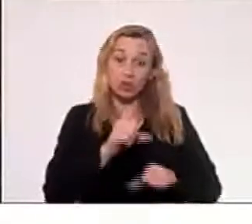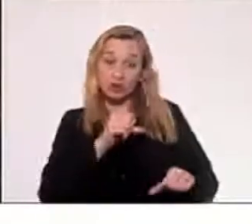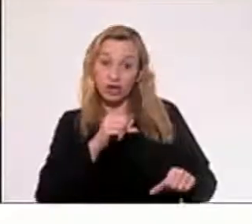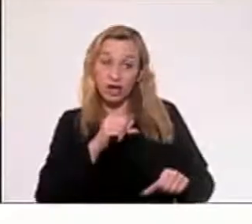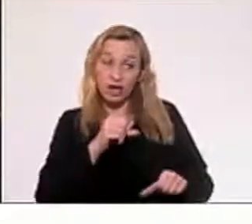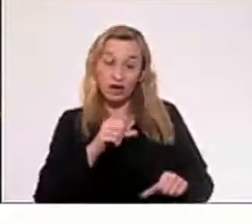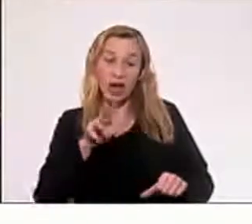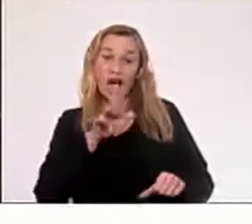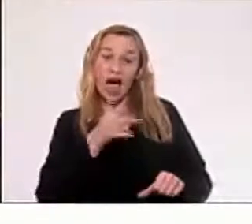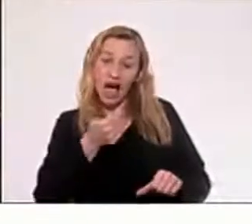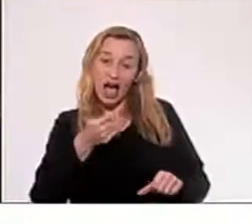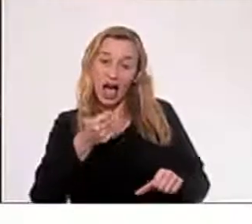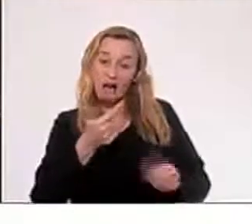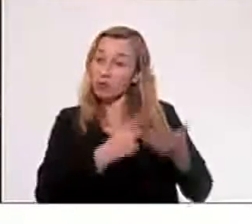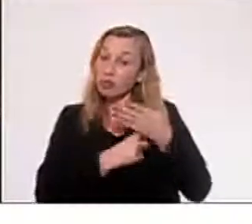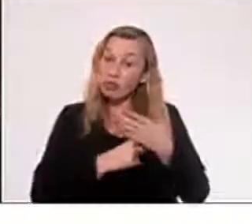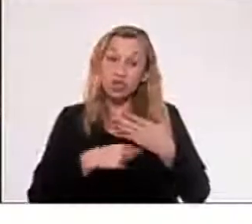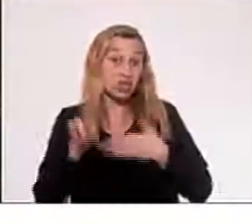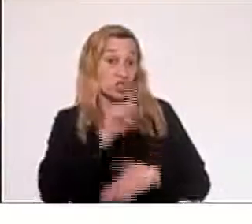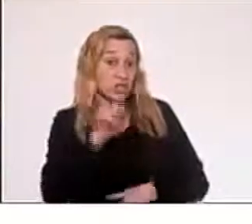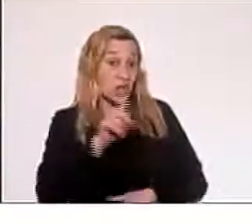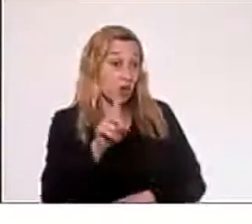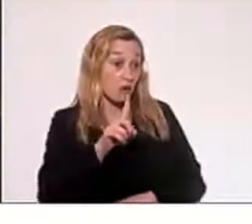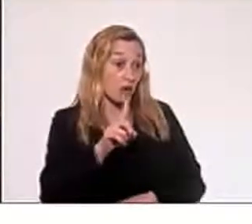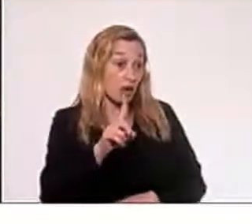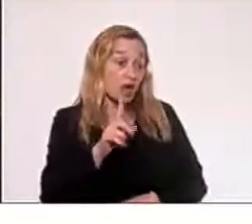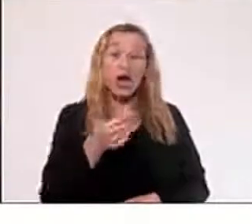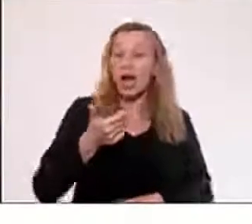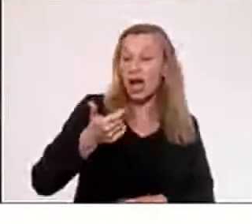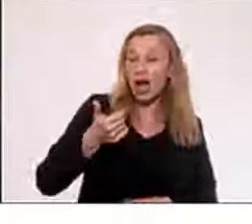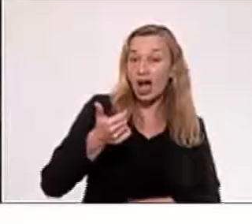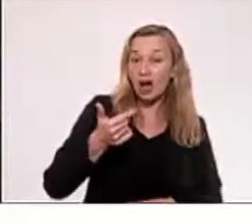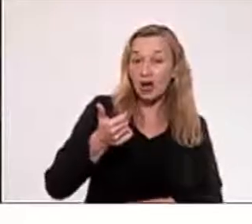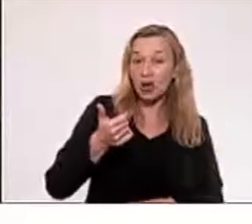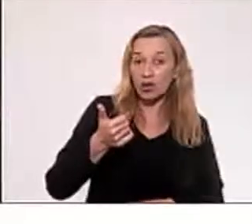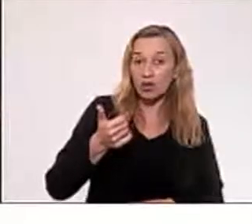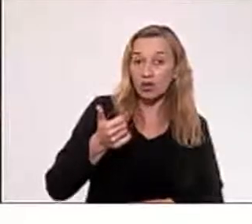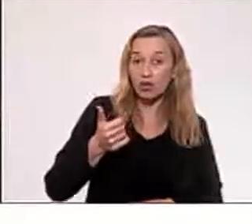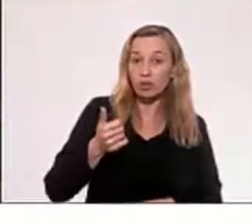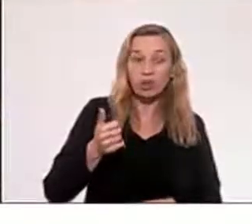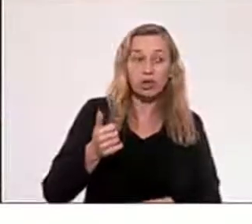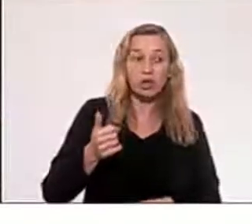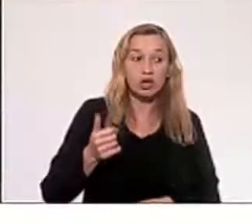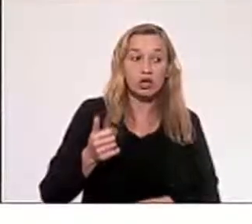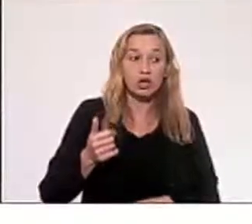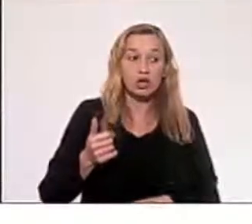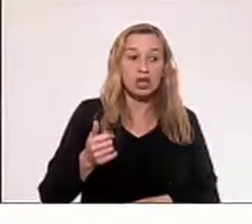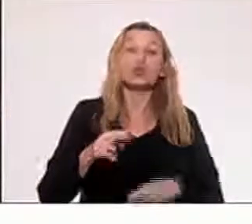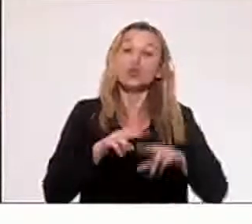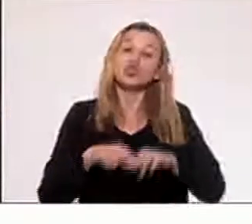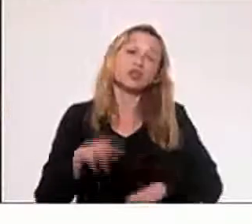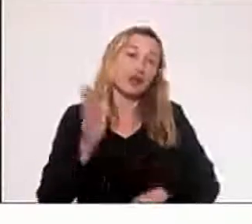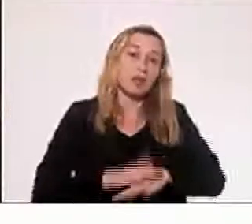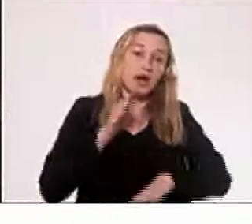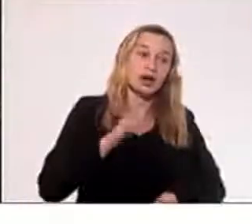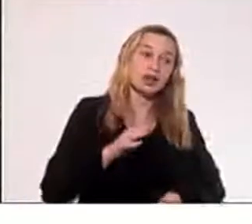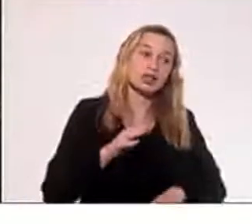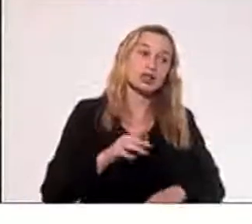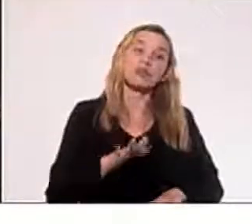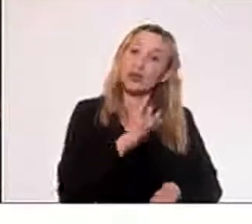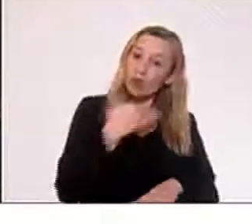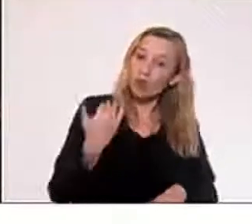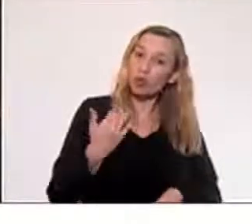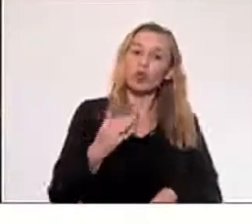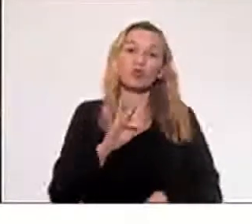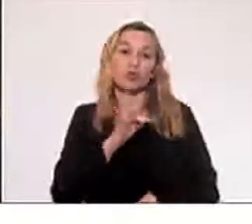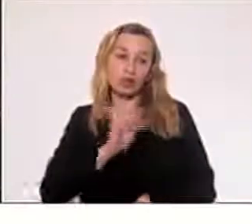arma proteger, na verdade, ela se torna um elemento a mais para o assassinato desses policiais, e a gente